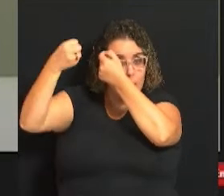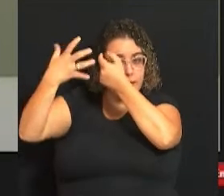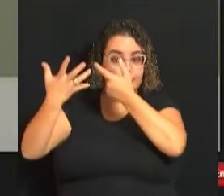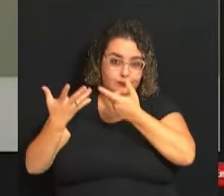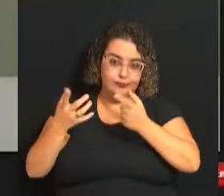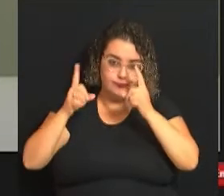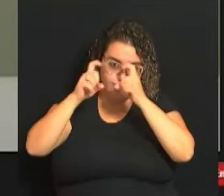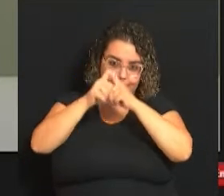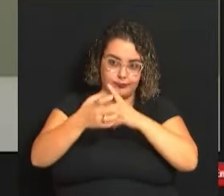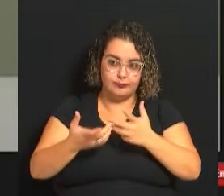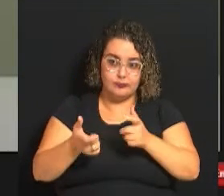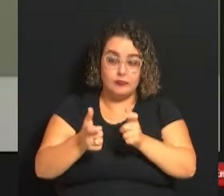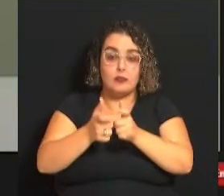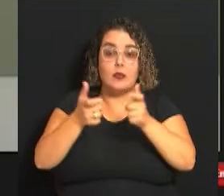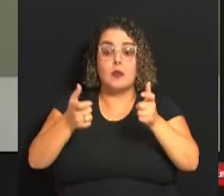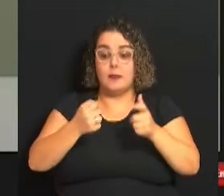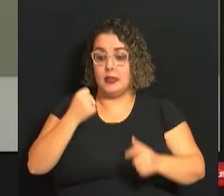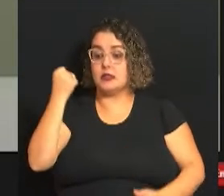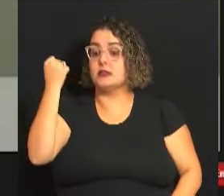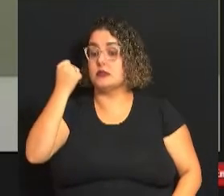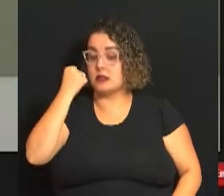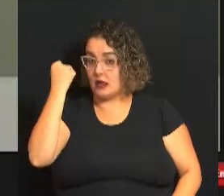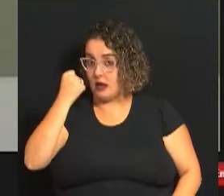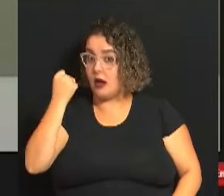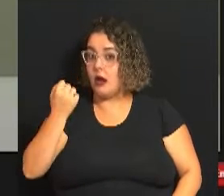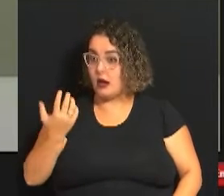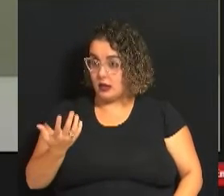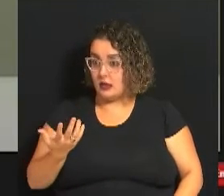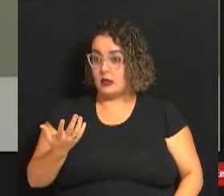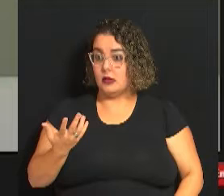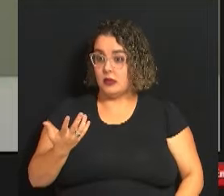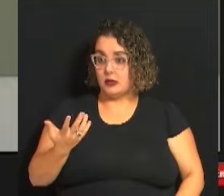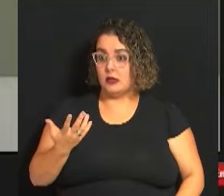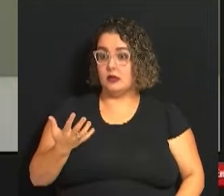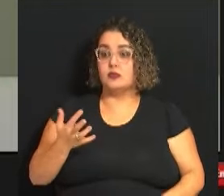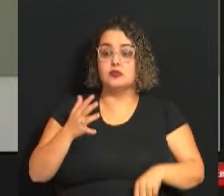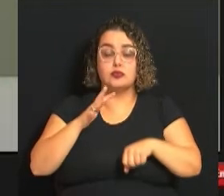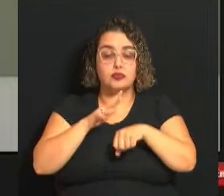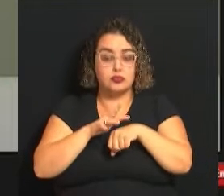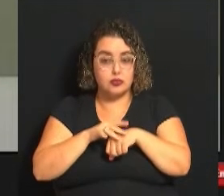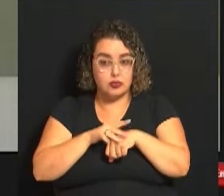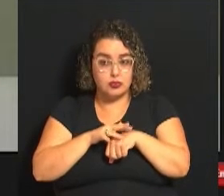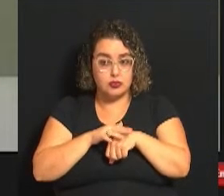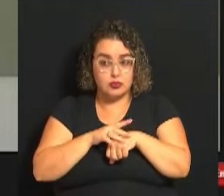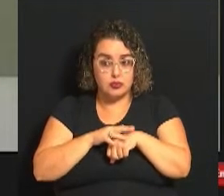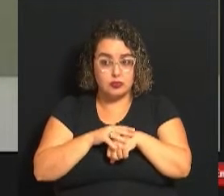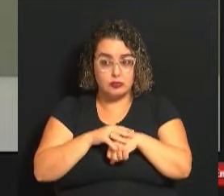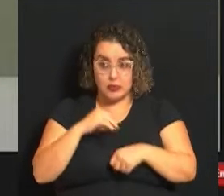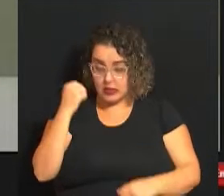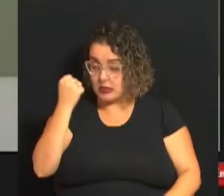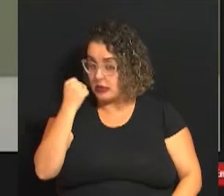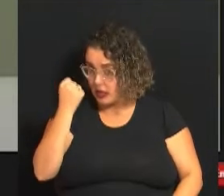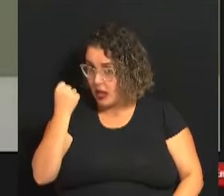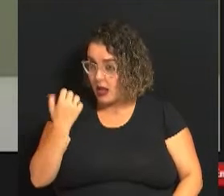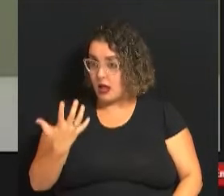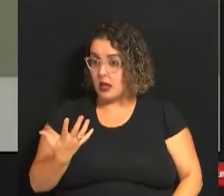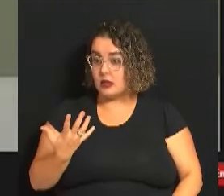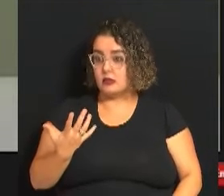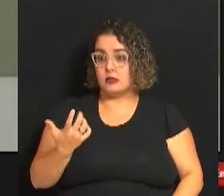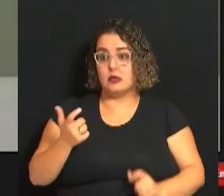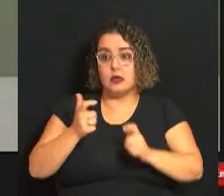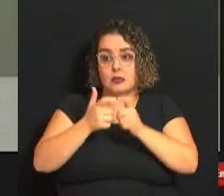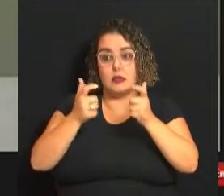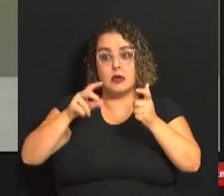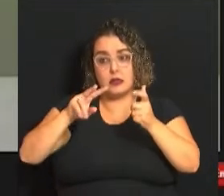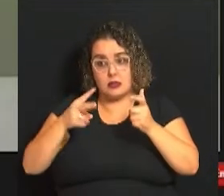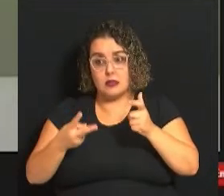nos casos mais graves, nos casos de doença mais agressiva, a maioria das vezes